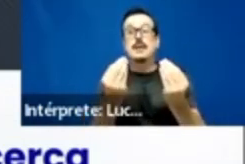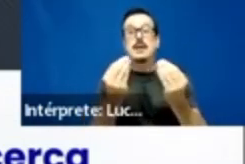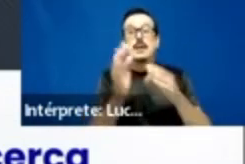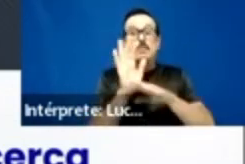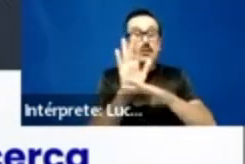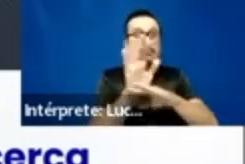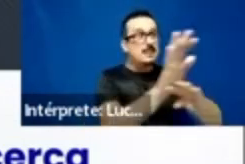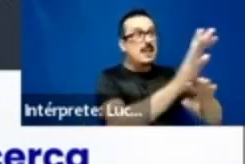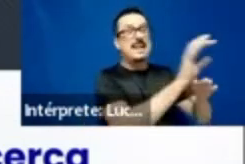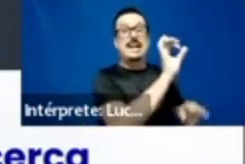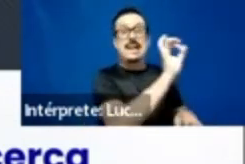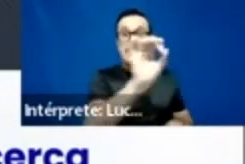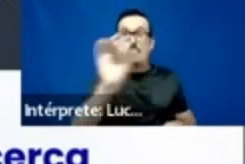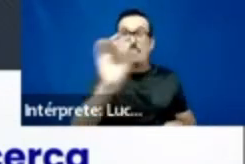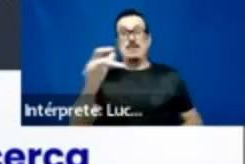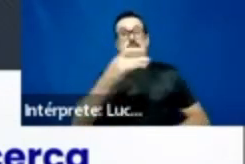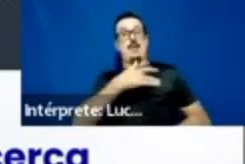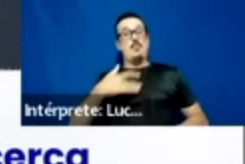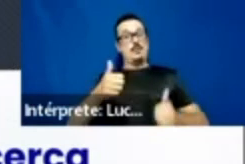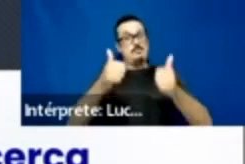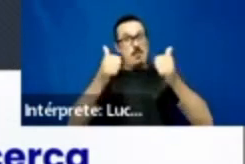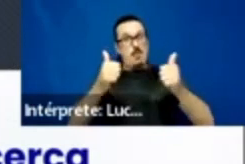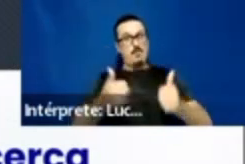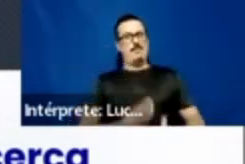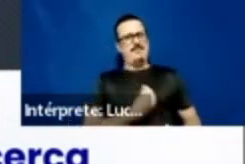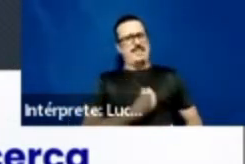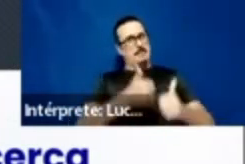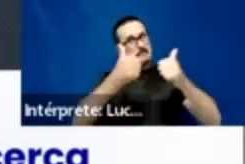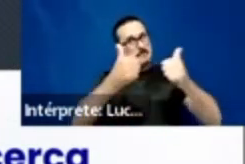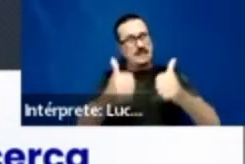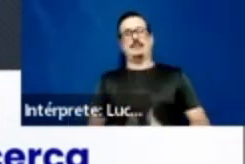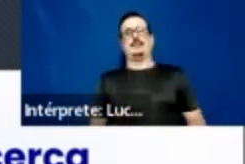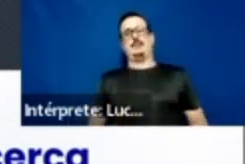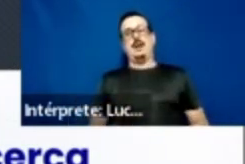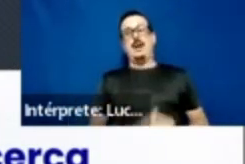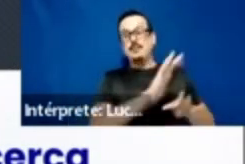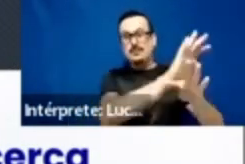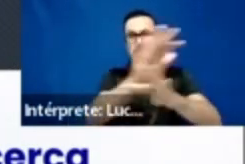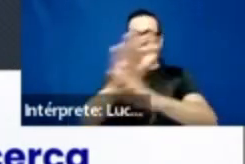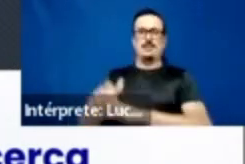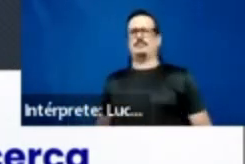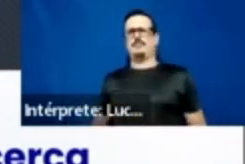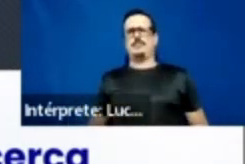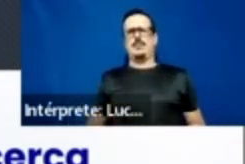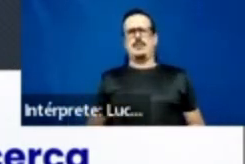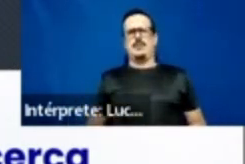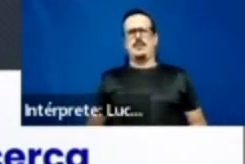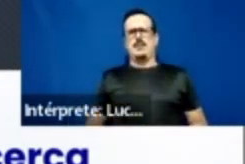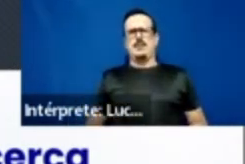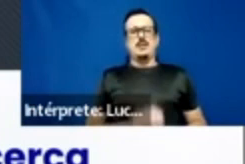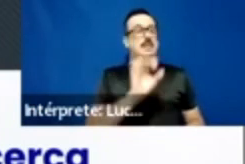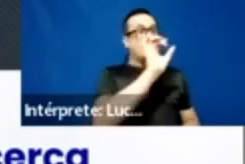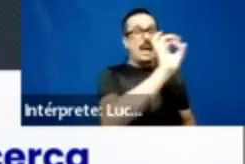todas as pessoas, para todas as famílias. O Sunaik falou isso, né? Cada família adquirindo essa